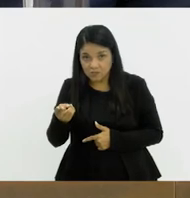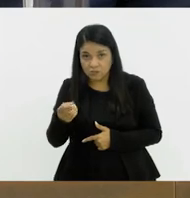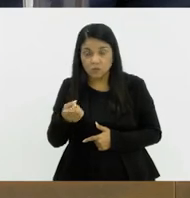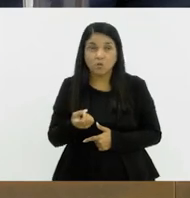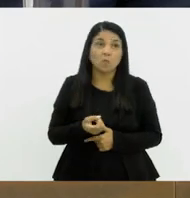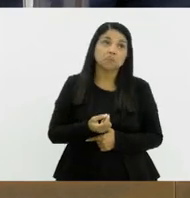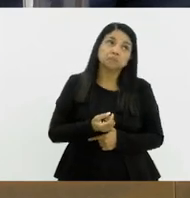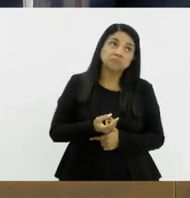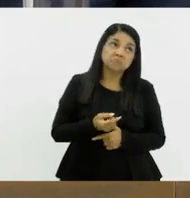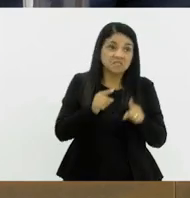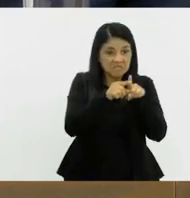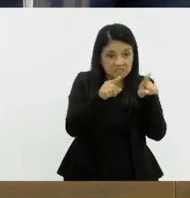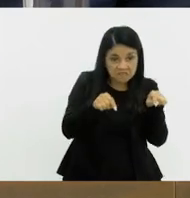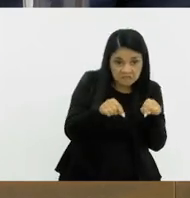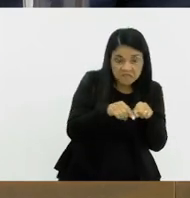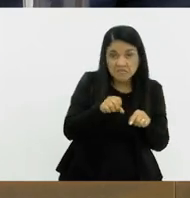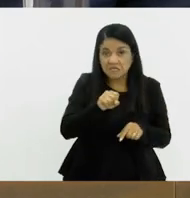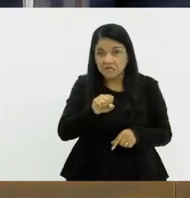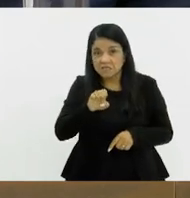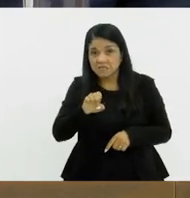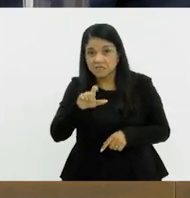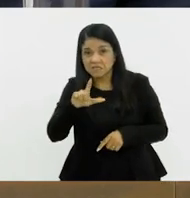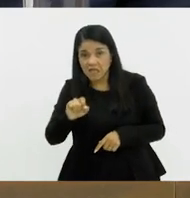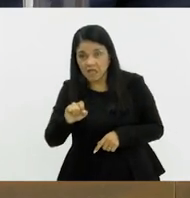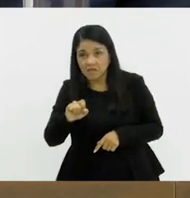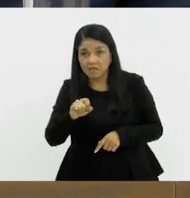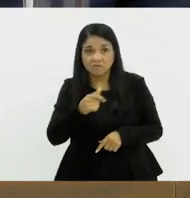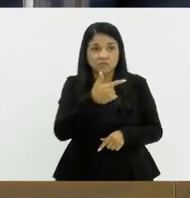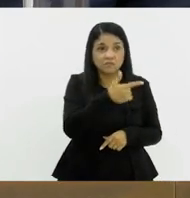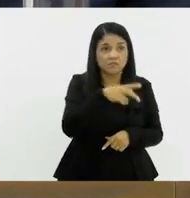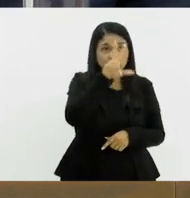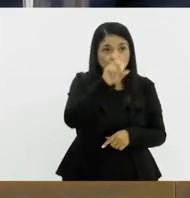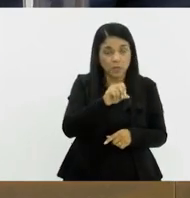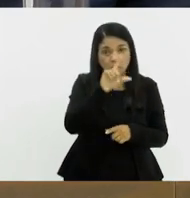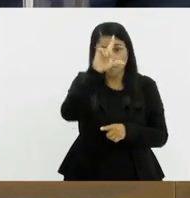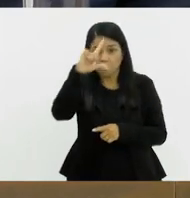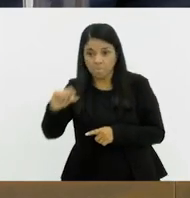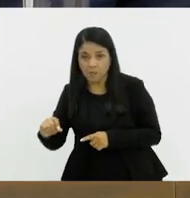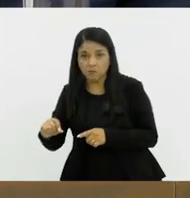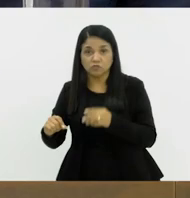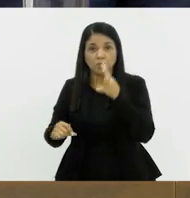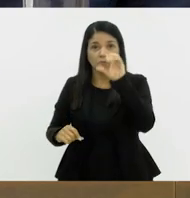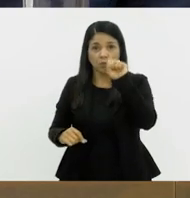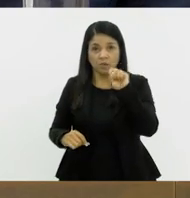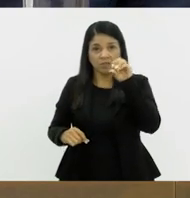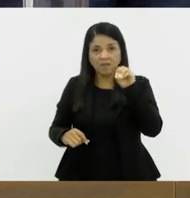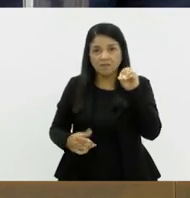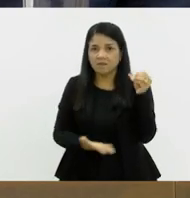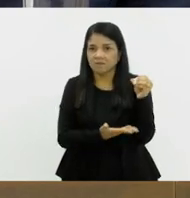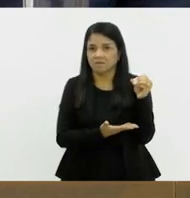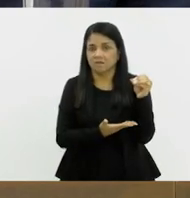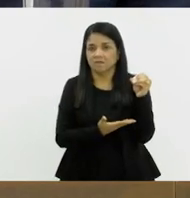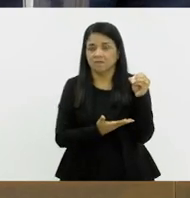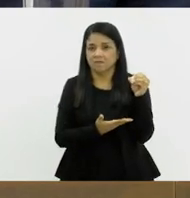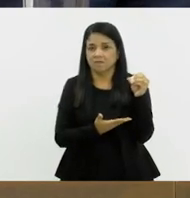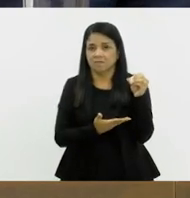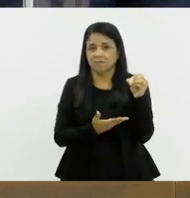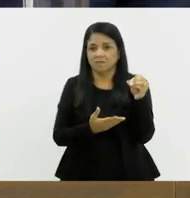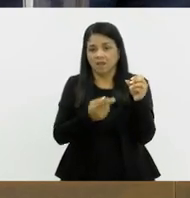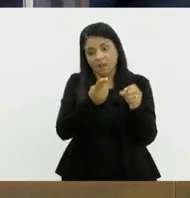reduziu de, 80, de 150 para 80? Também não entendi. É, não devem ser celas, devem ser leitos